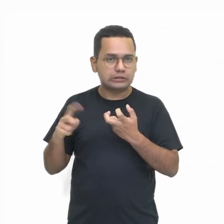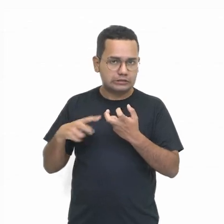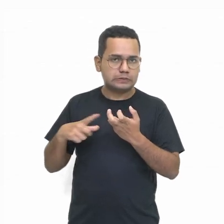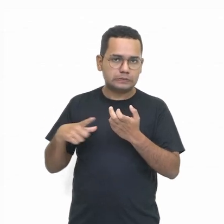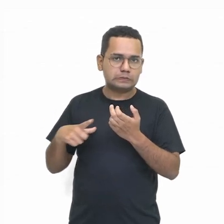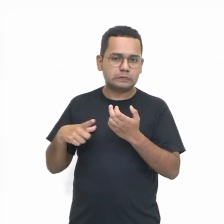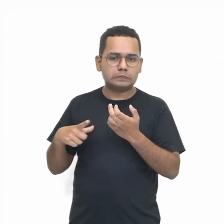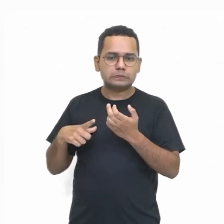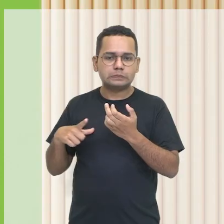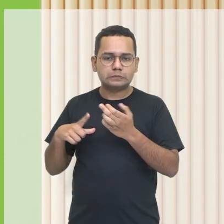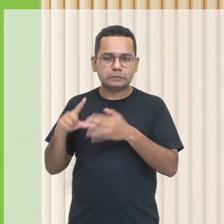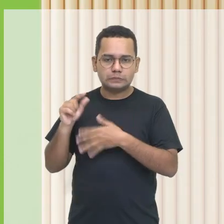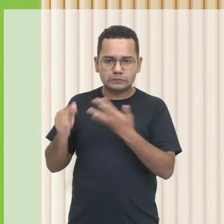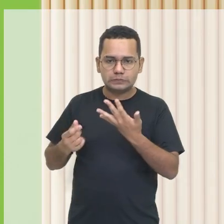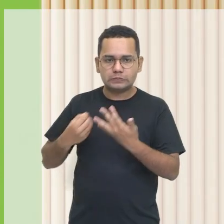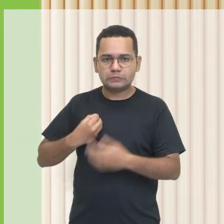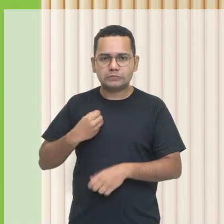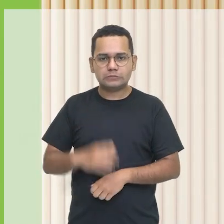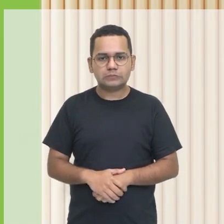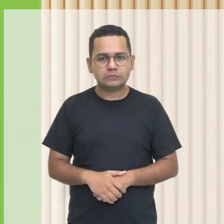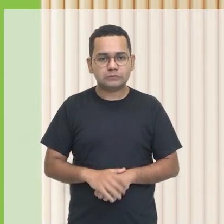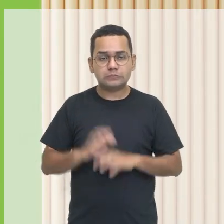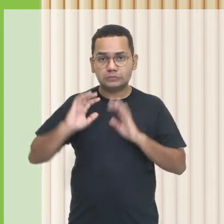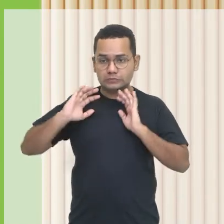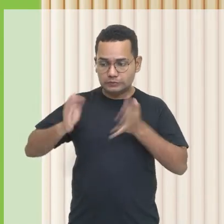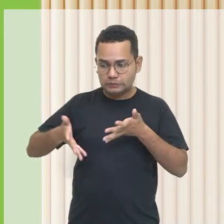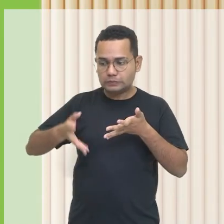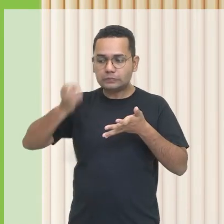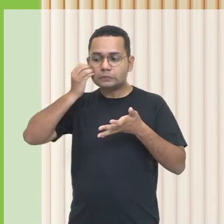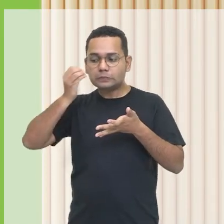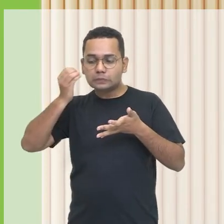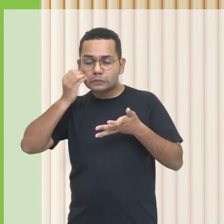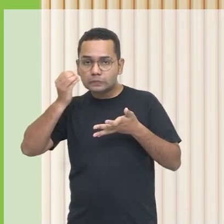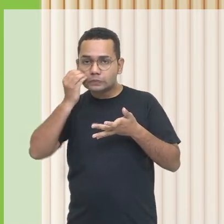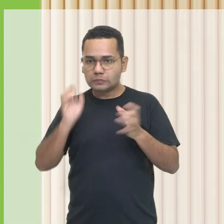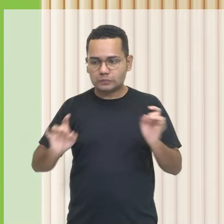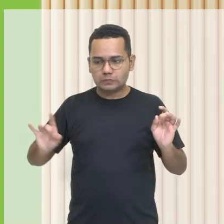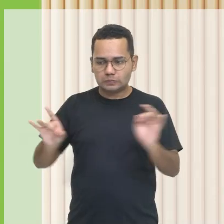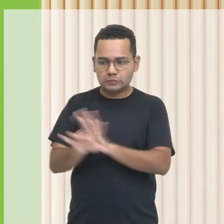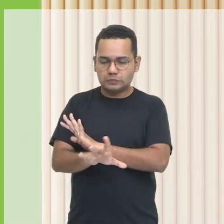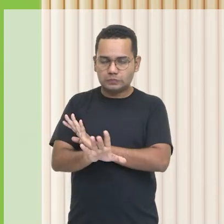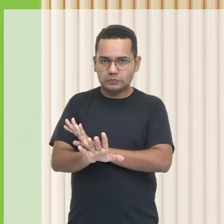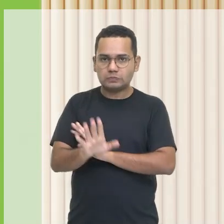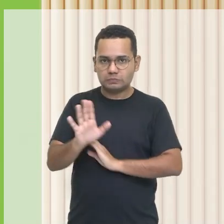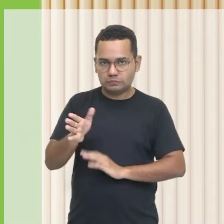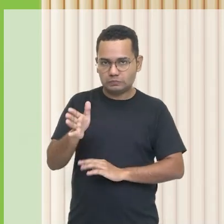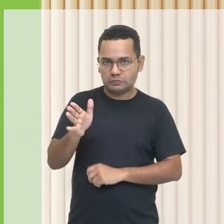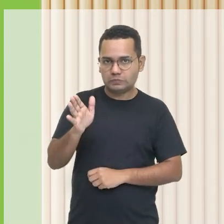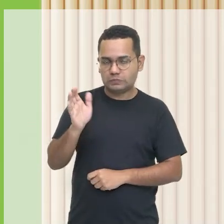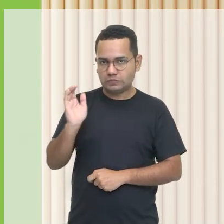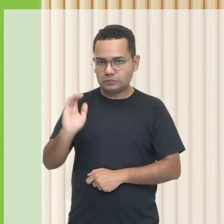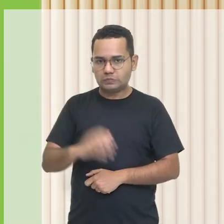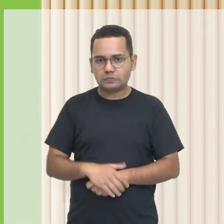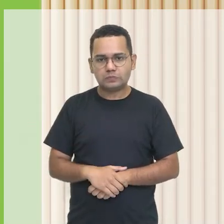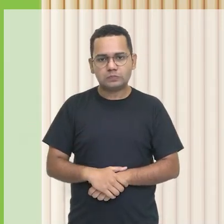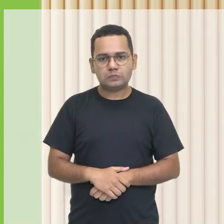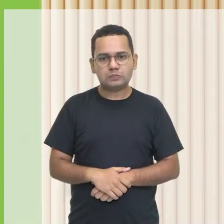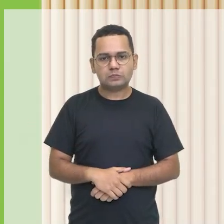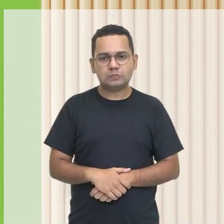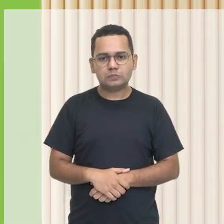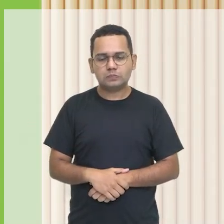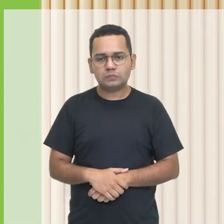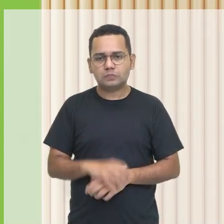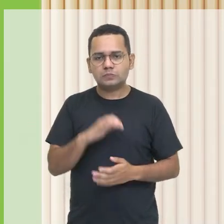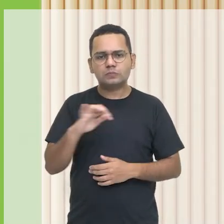orgânicas, certo? Feito o experimento que comprovou a teoria de Oparin-Haldane, a outra